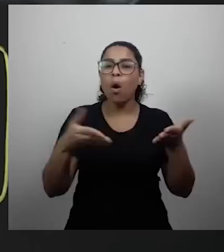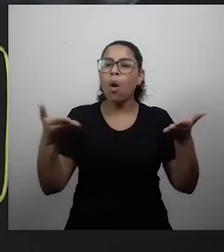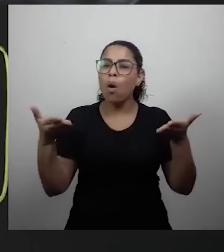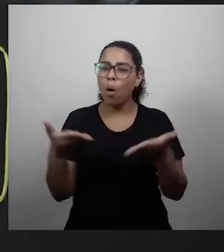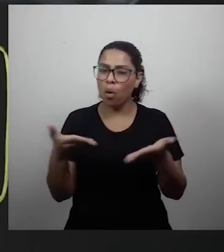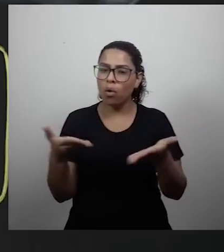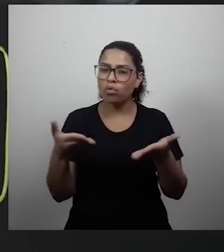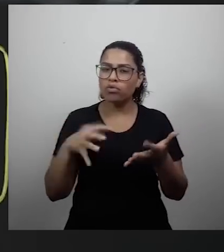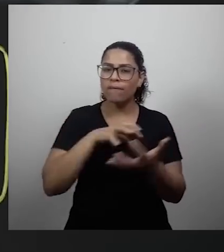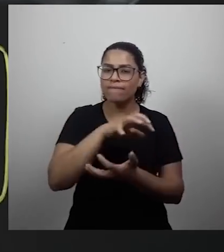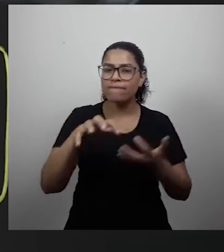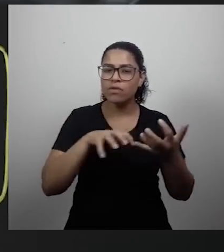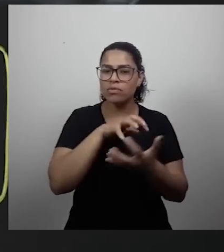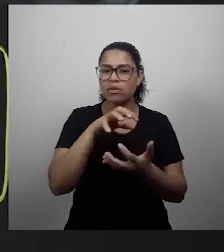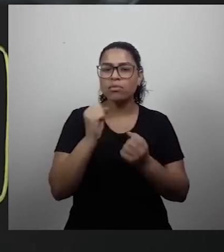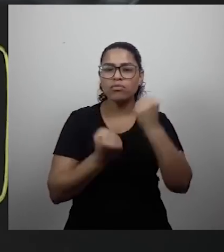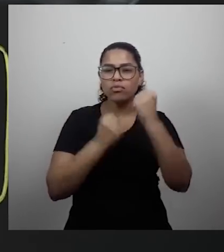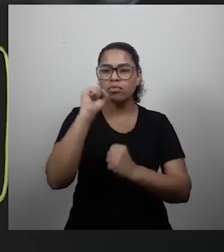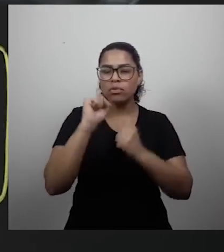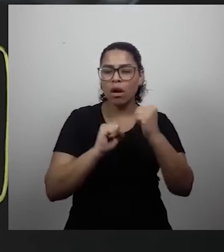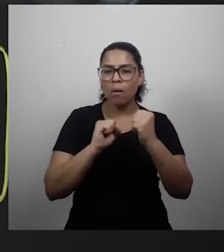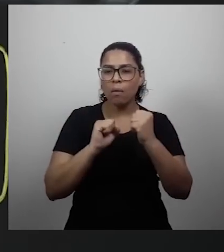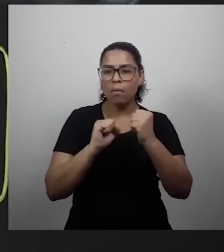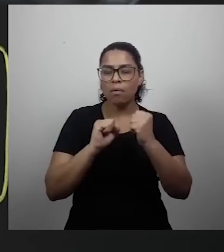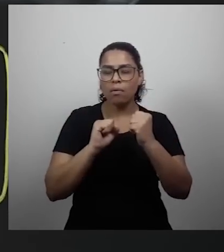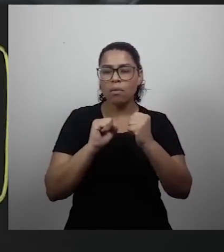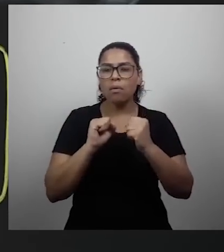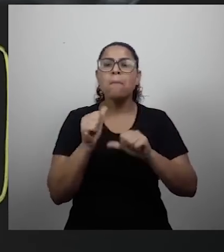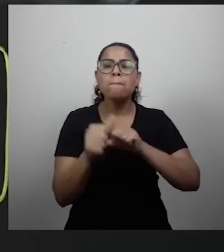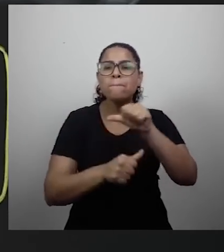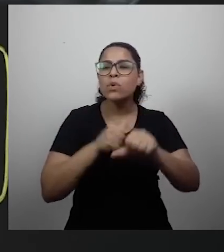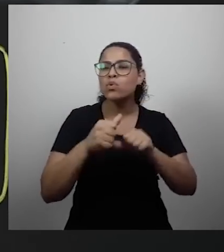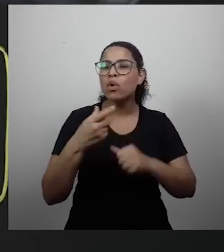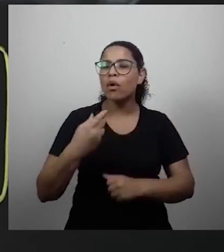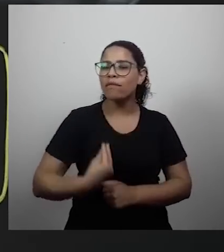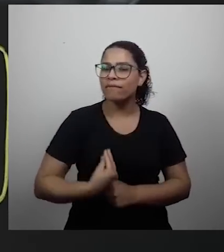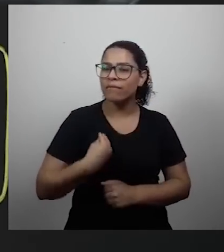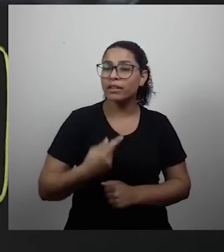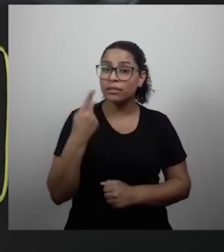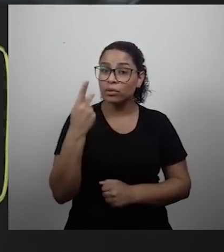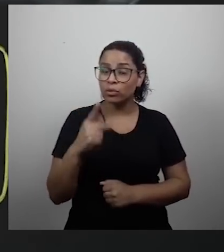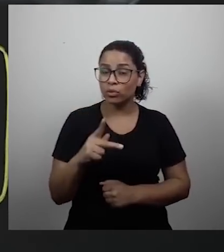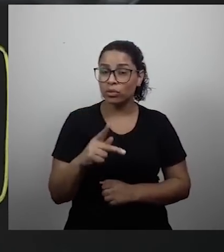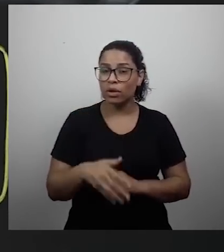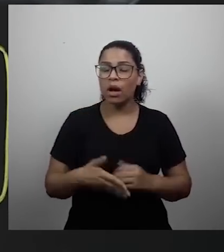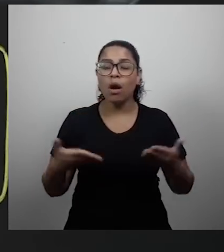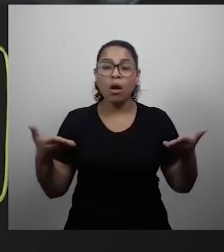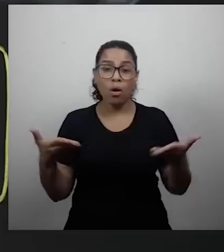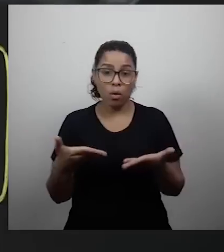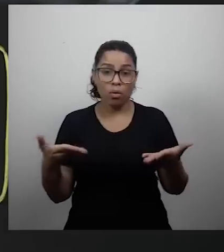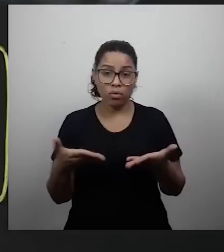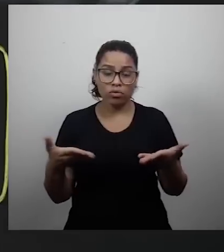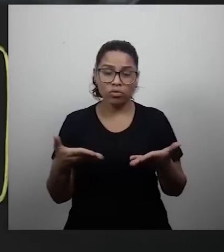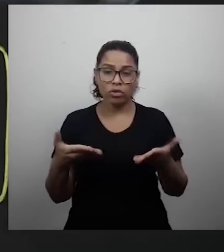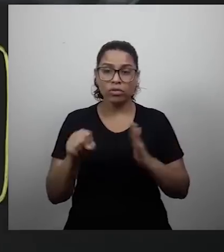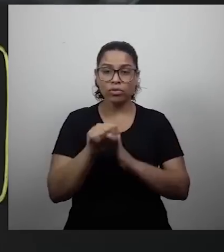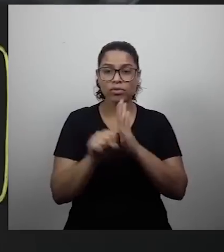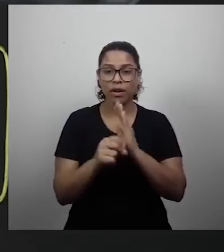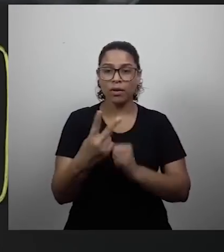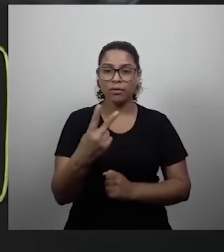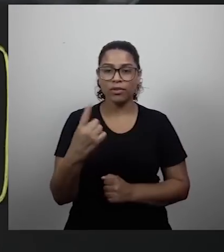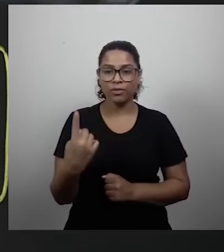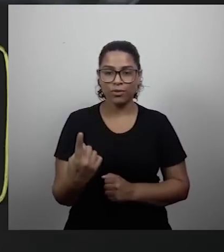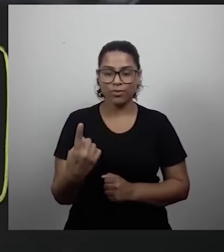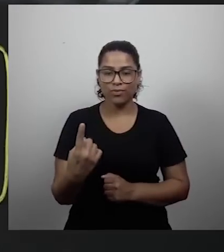Ou seja, o que você vê no mundo que essa indústria muda a sua vida e como essa indústria está agora no século XXI. Tá